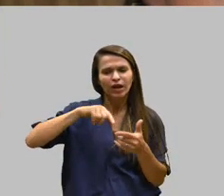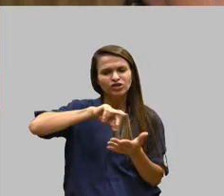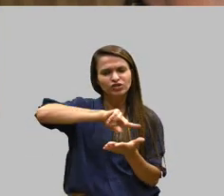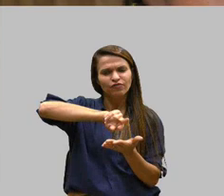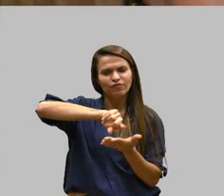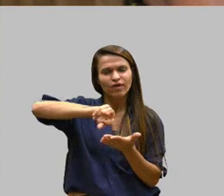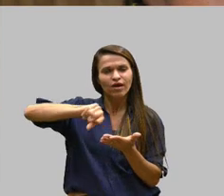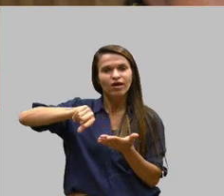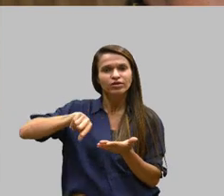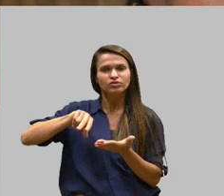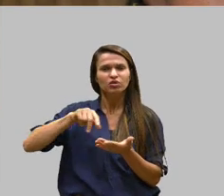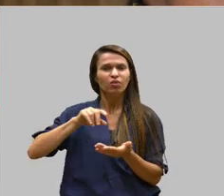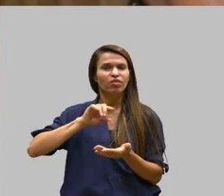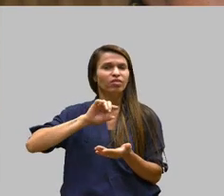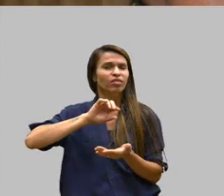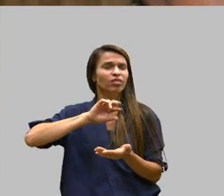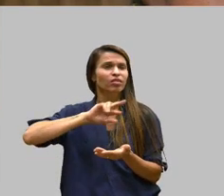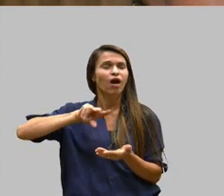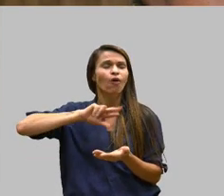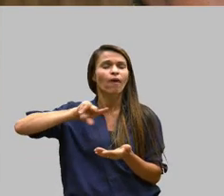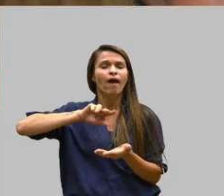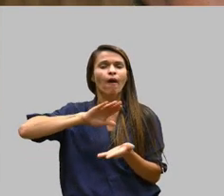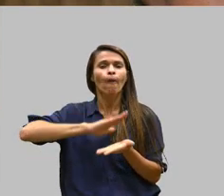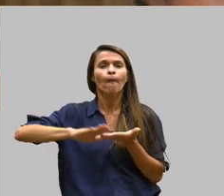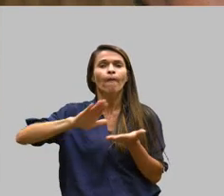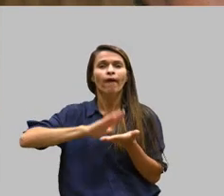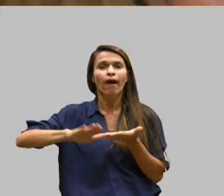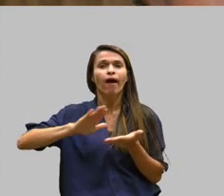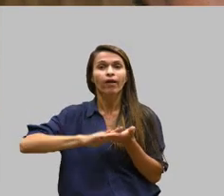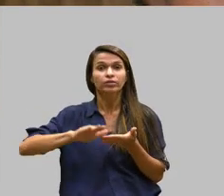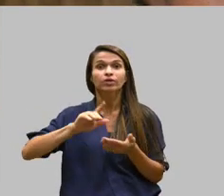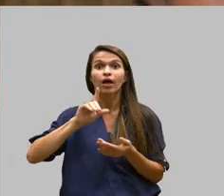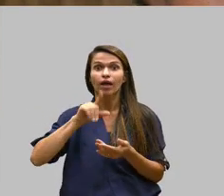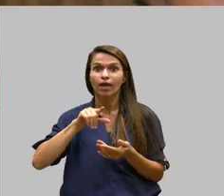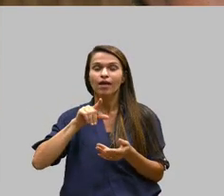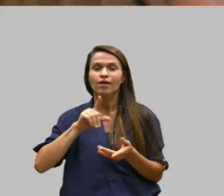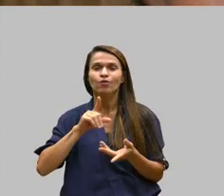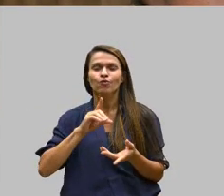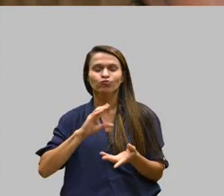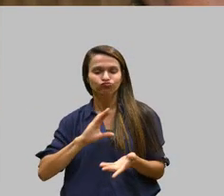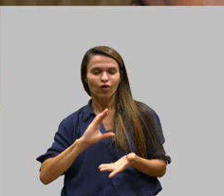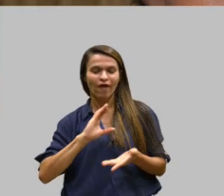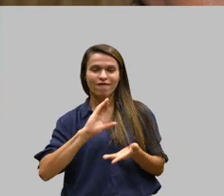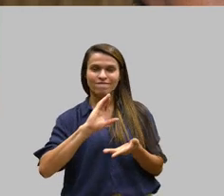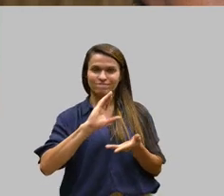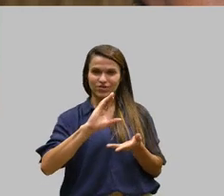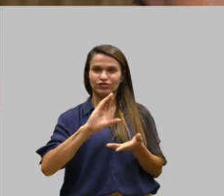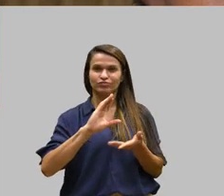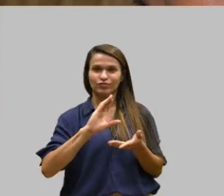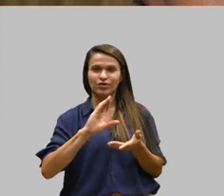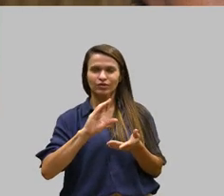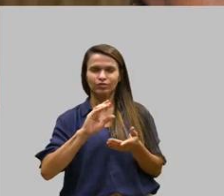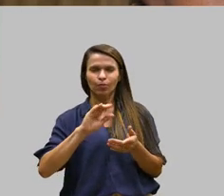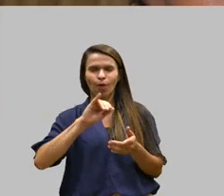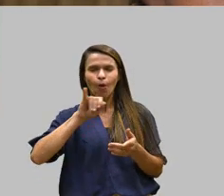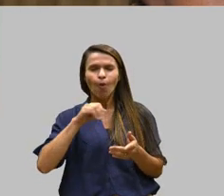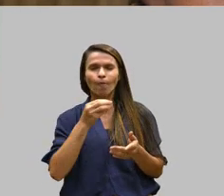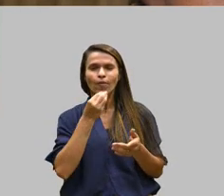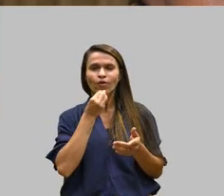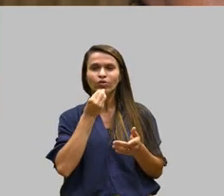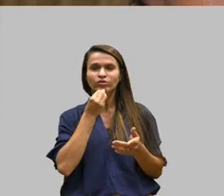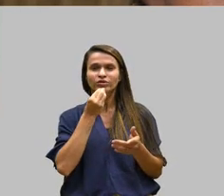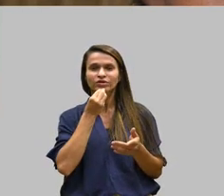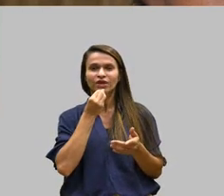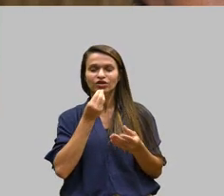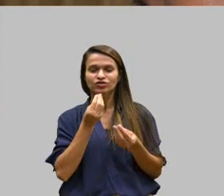investimento e que oferecerem empregos para pessoas com deficiência não é um favor é um